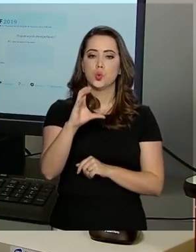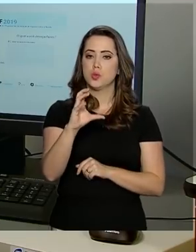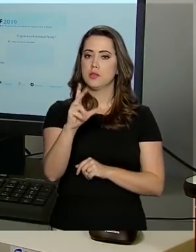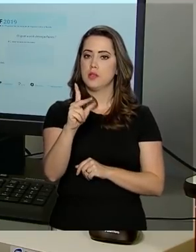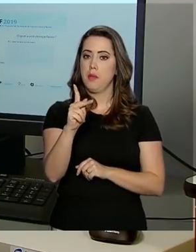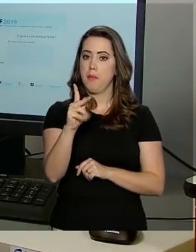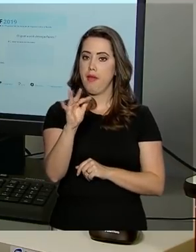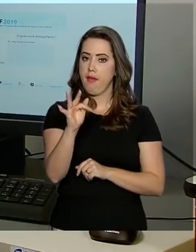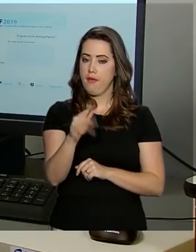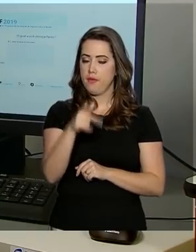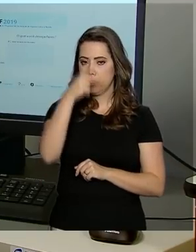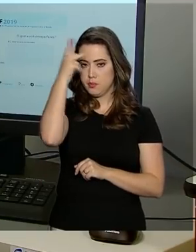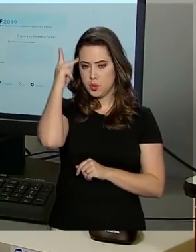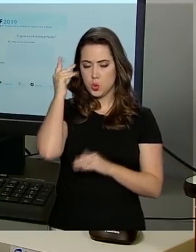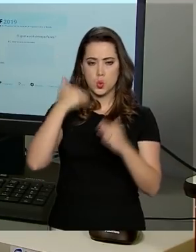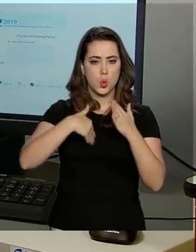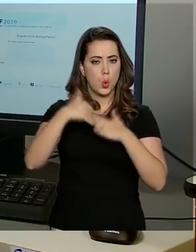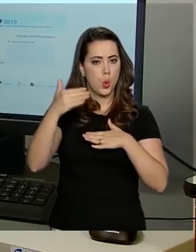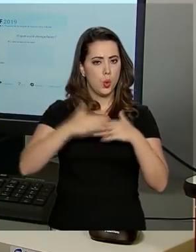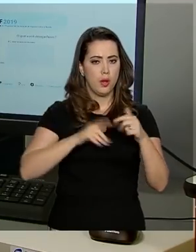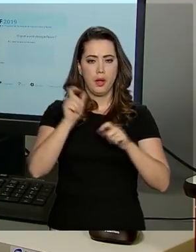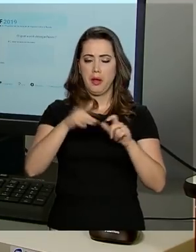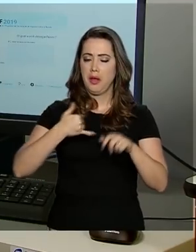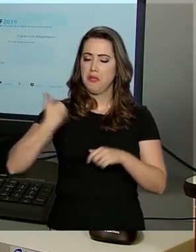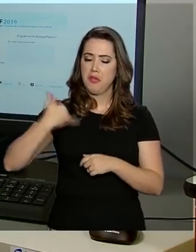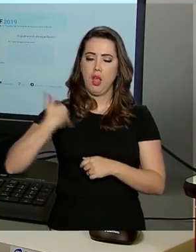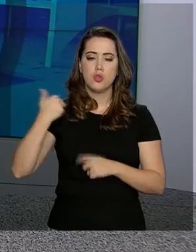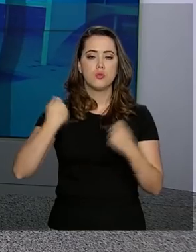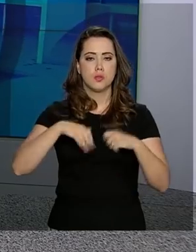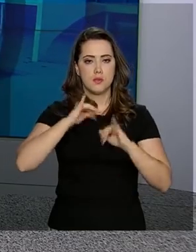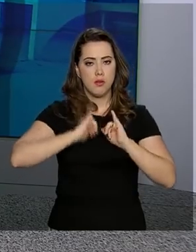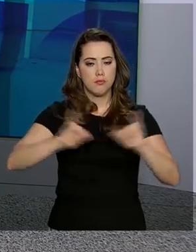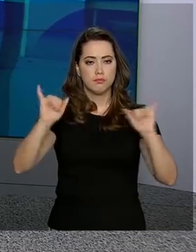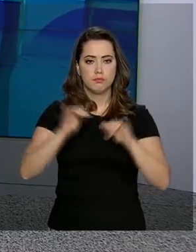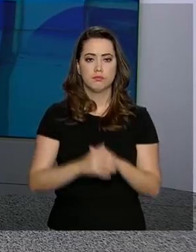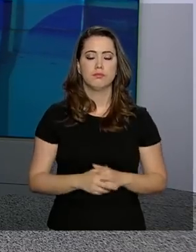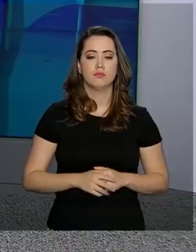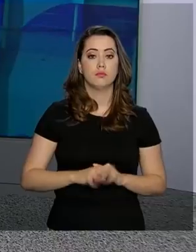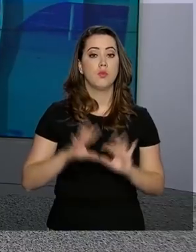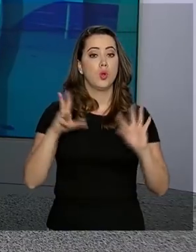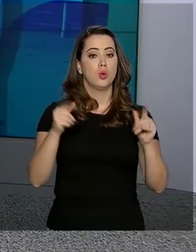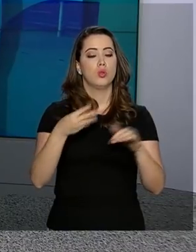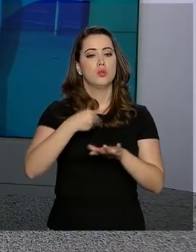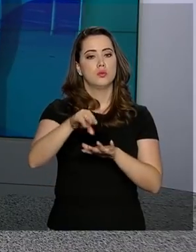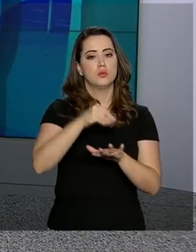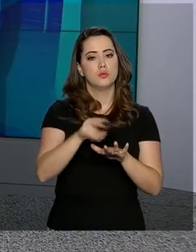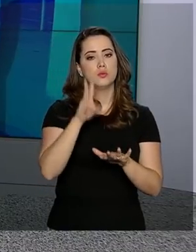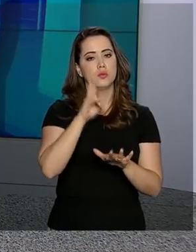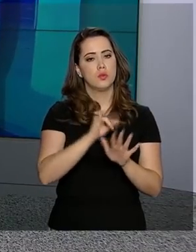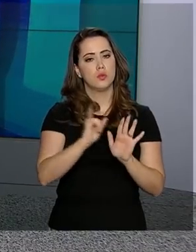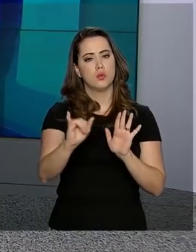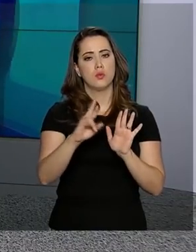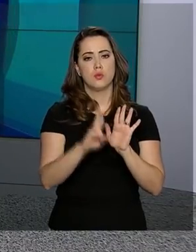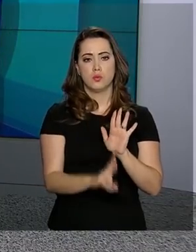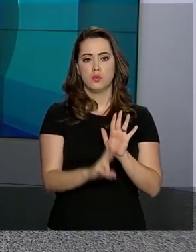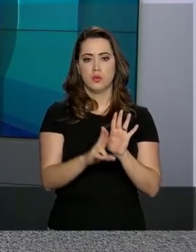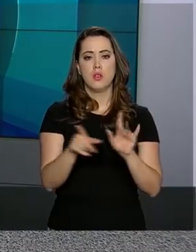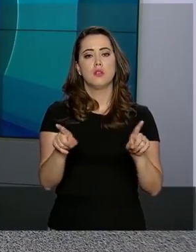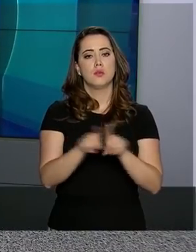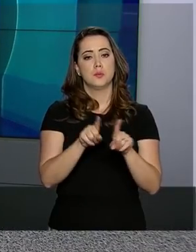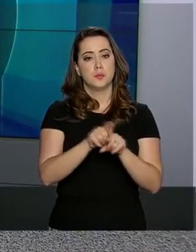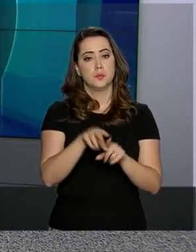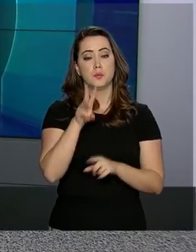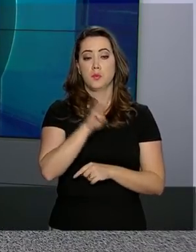do contribuinte, seja qual for a idade deles. Todas as informações sobre a declaração do Imposto de